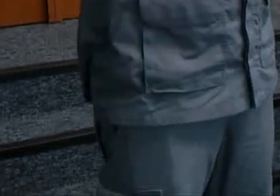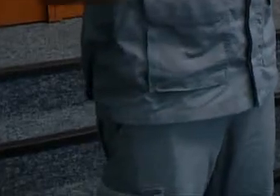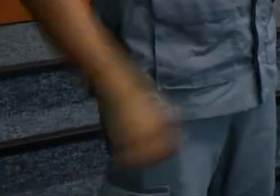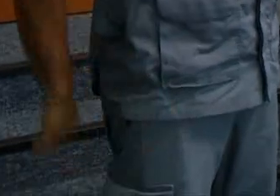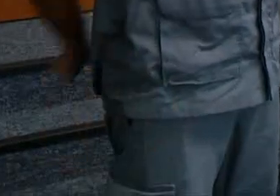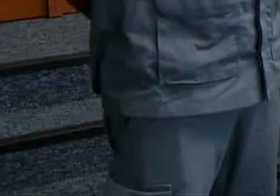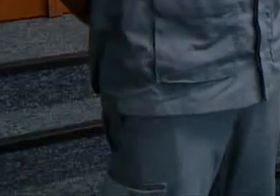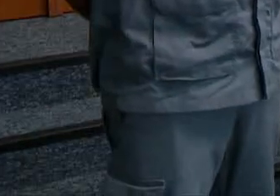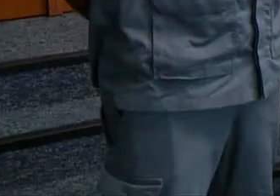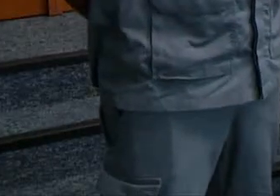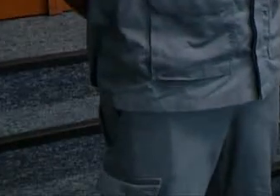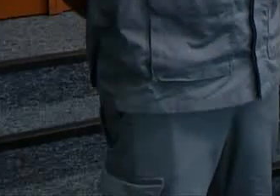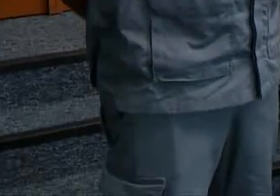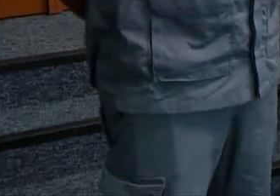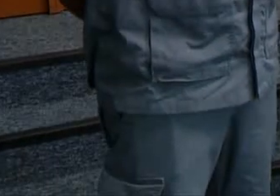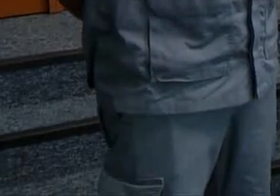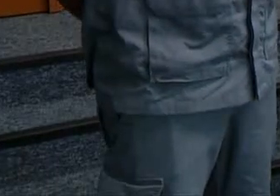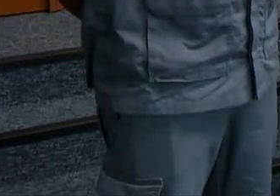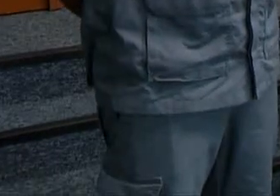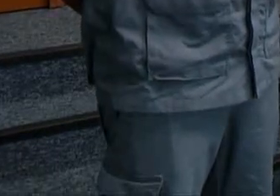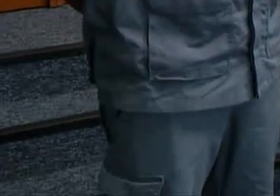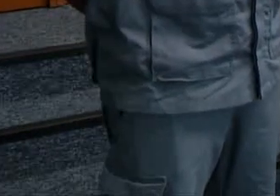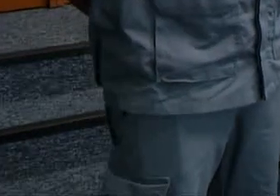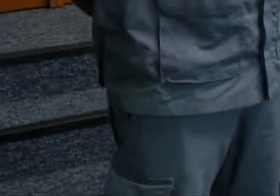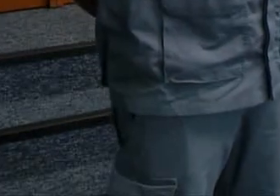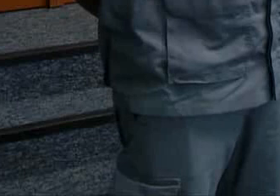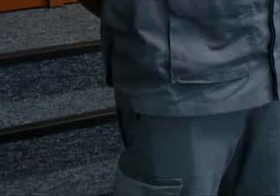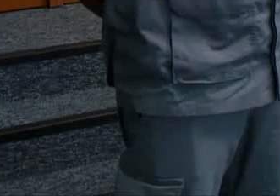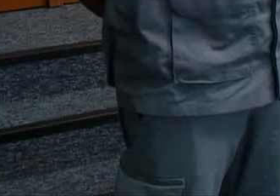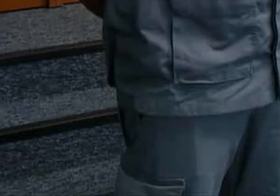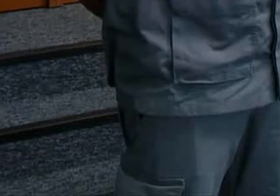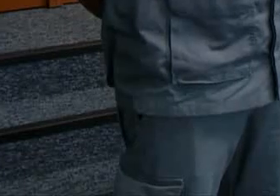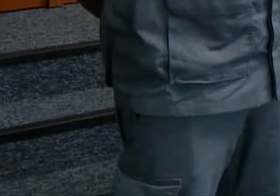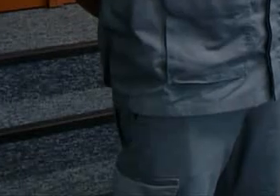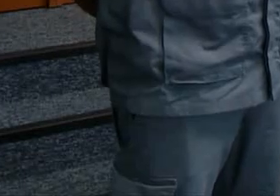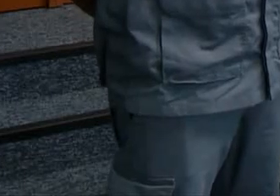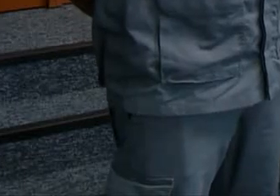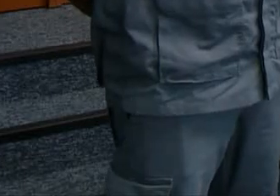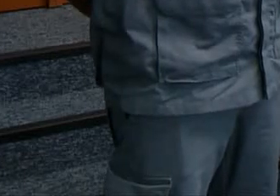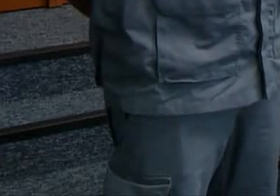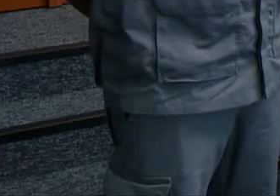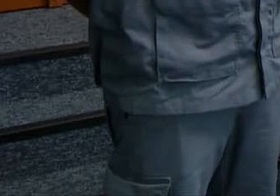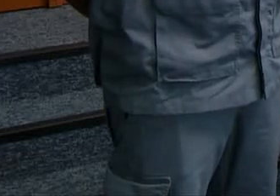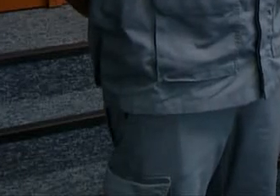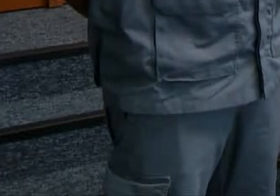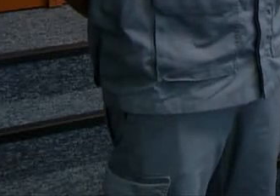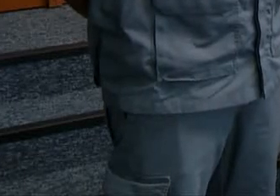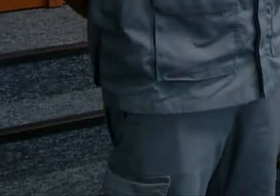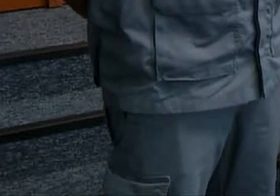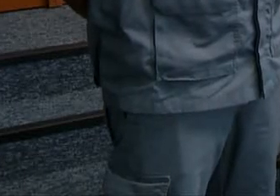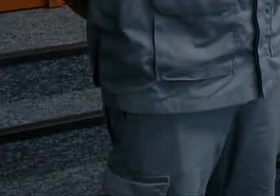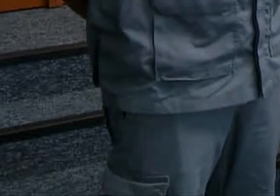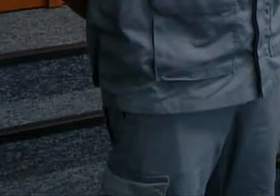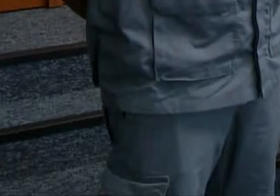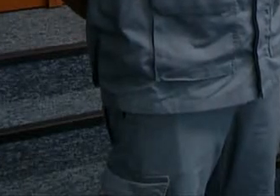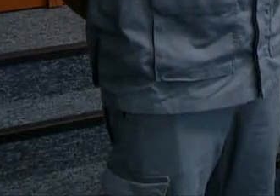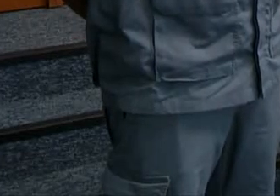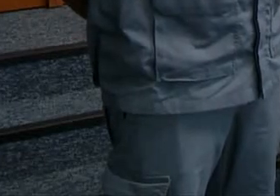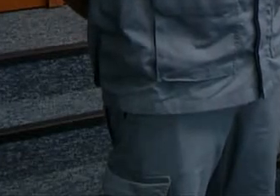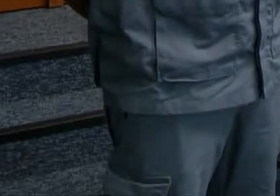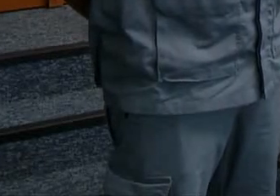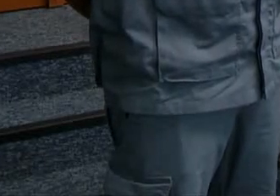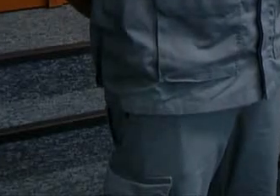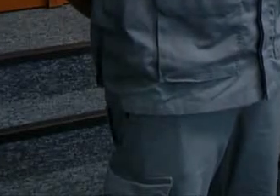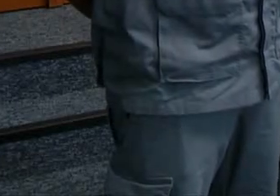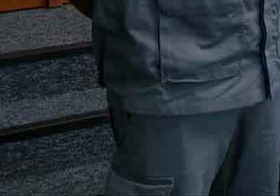Agradecemos aí a proposição aí desse reconhecimento dos nossos militares, os bombeiros, né? O Corpo de Bombeiros está de prontidão